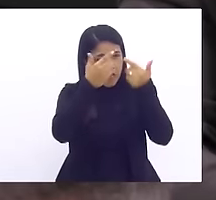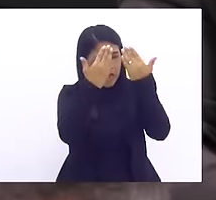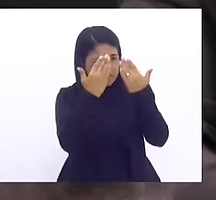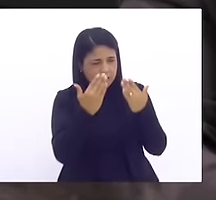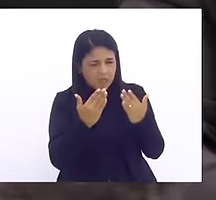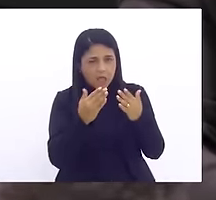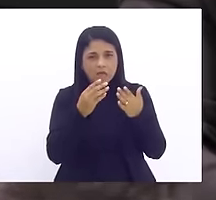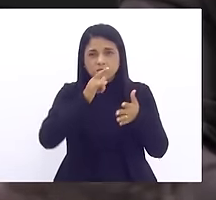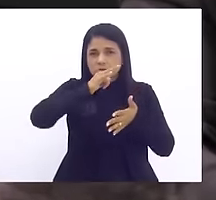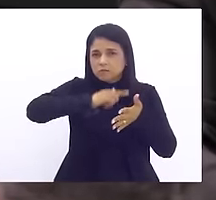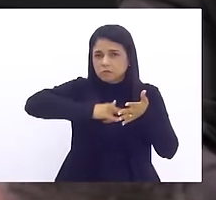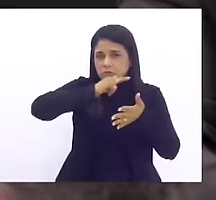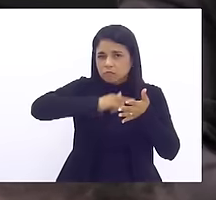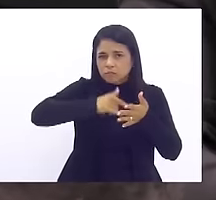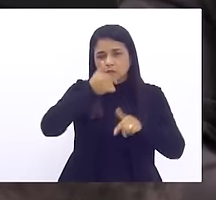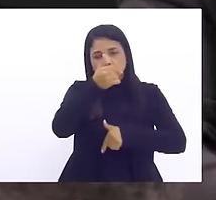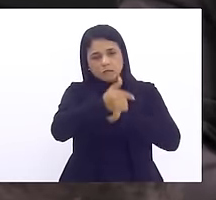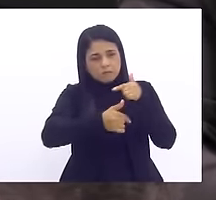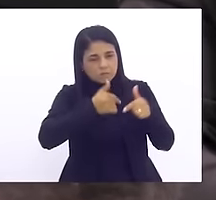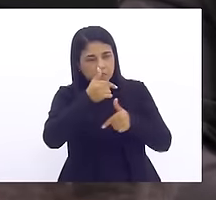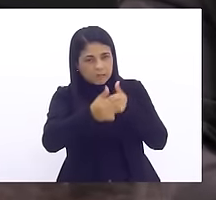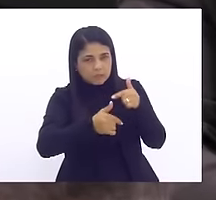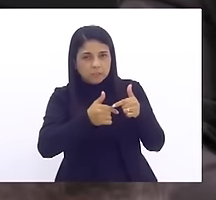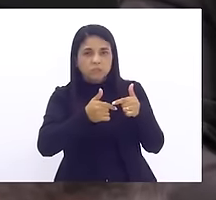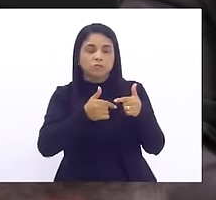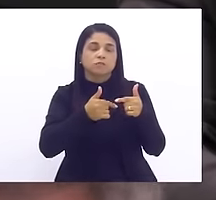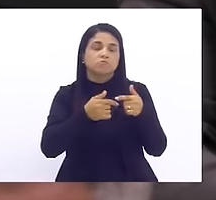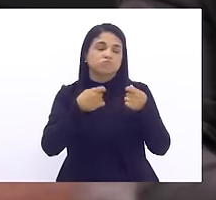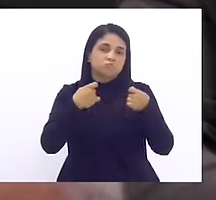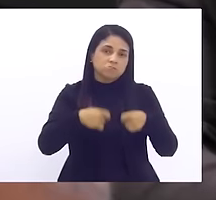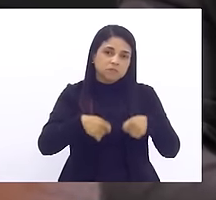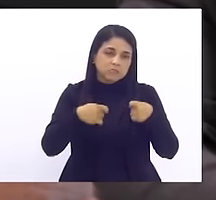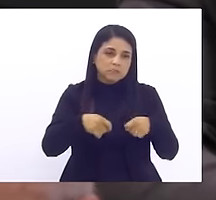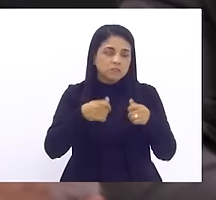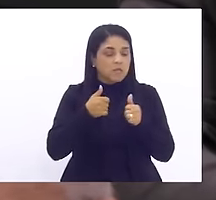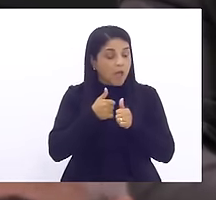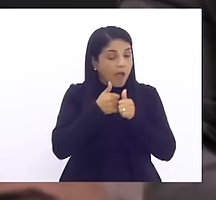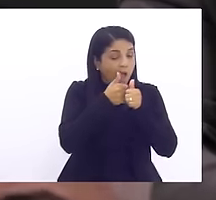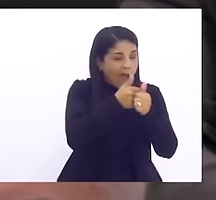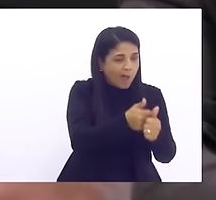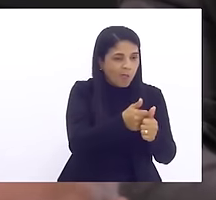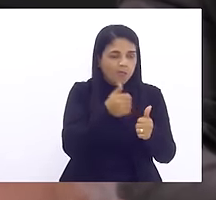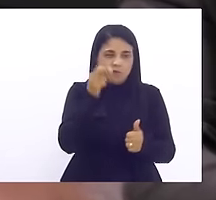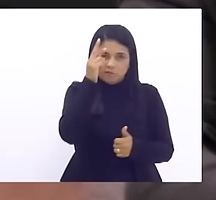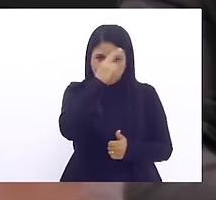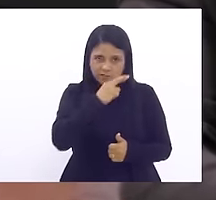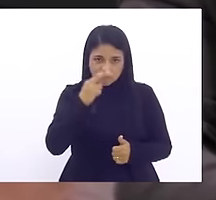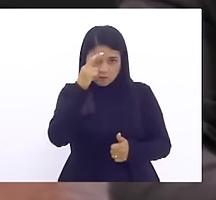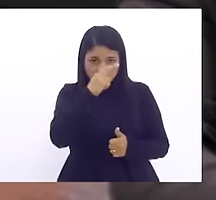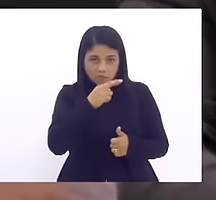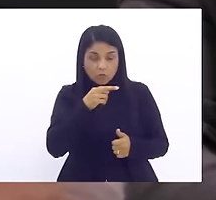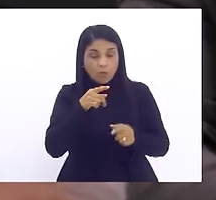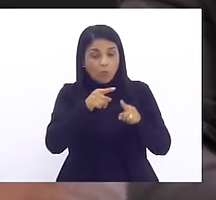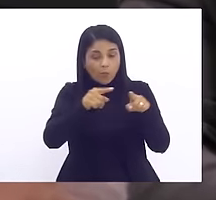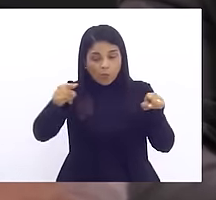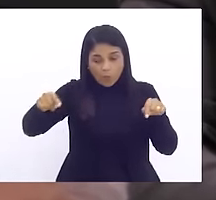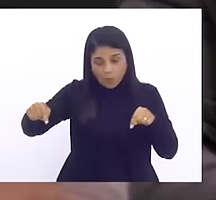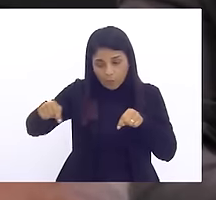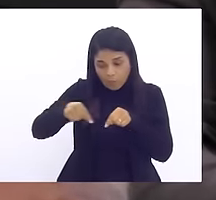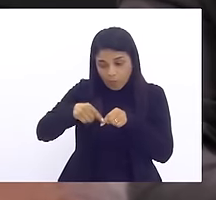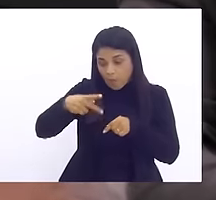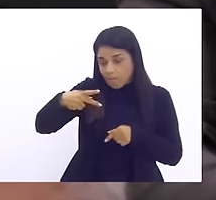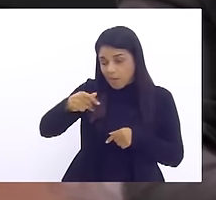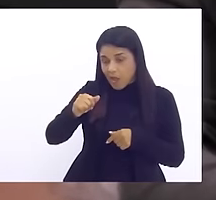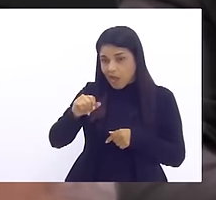documentação trabalhista essas questões que precisam estar sendo acompanhadas as condições do pátio de funcionamento